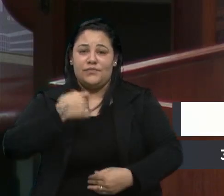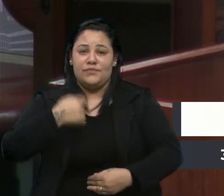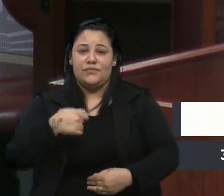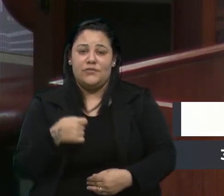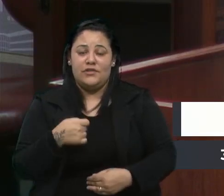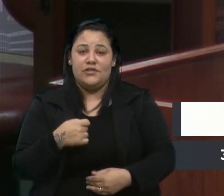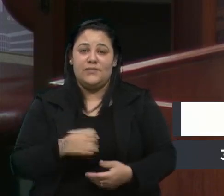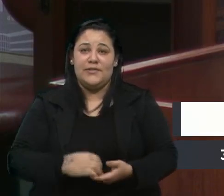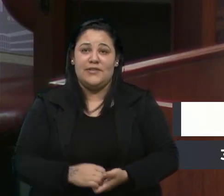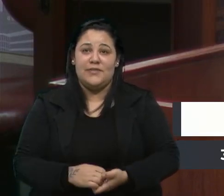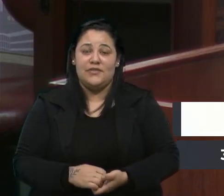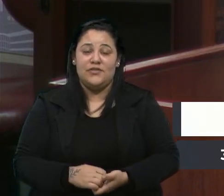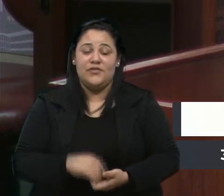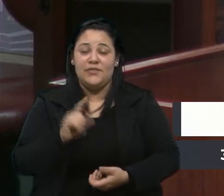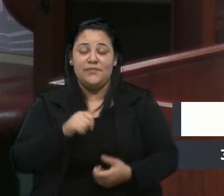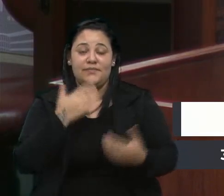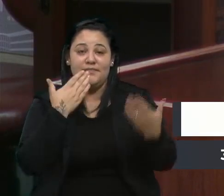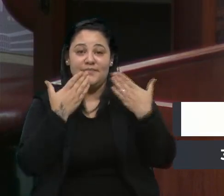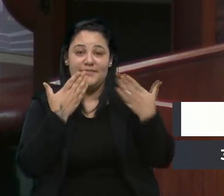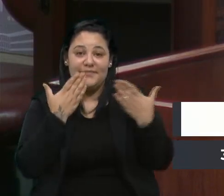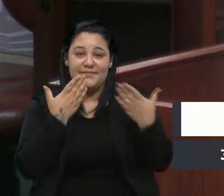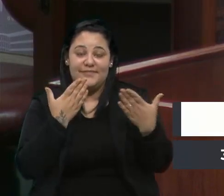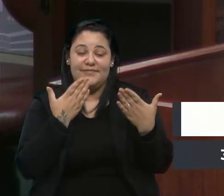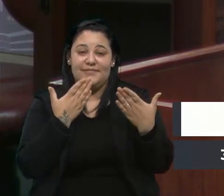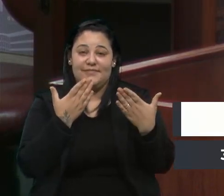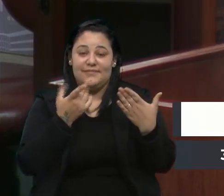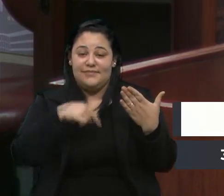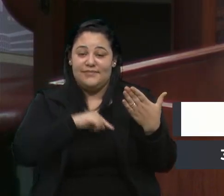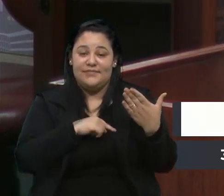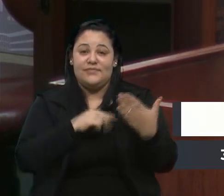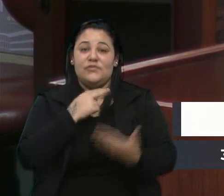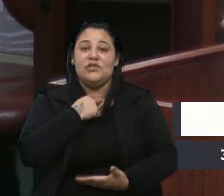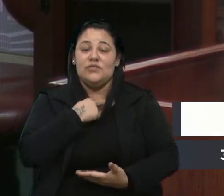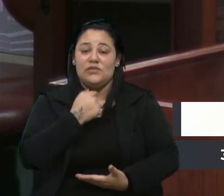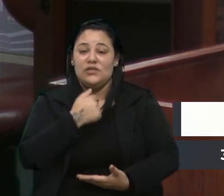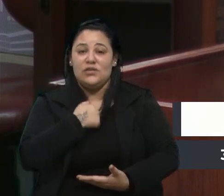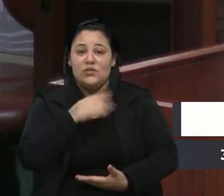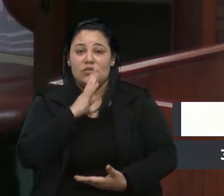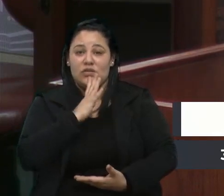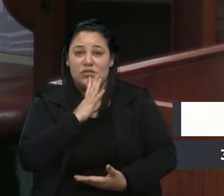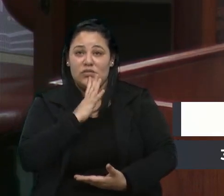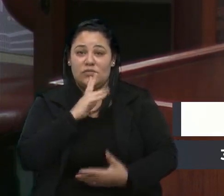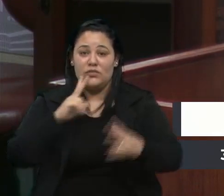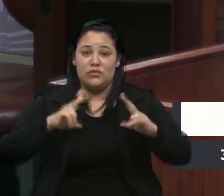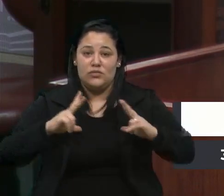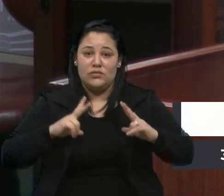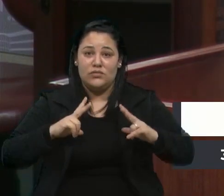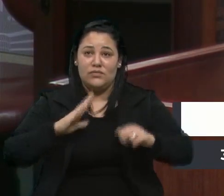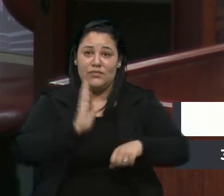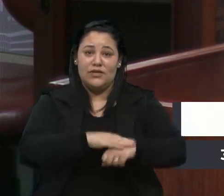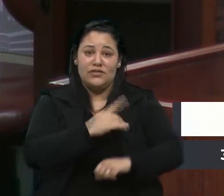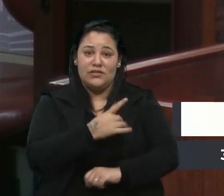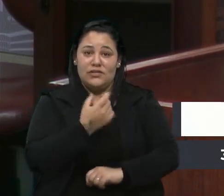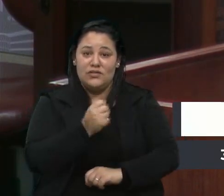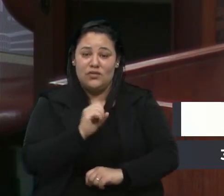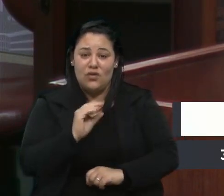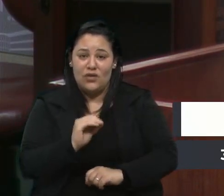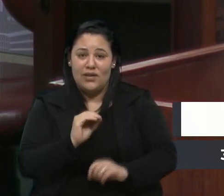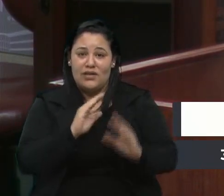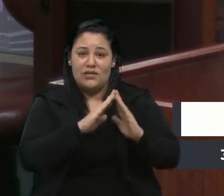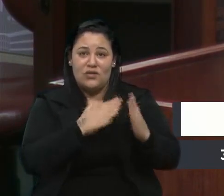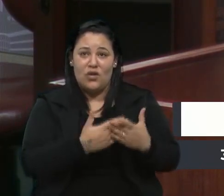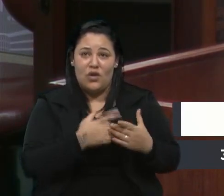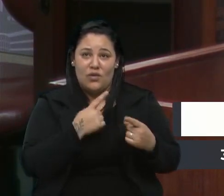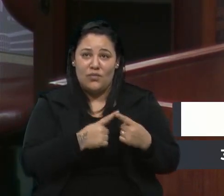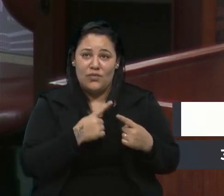fica essa dúvida, que nós não podemos, eu conheço particularmente mais de 180 escolas, porque recebi todas elas